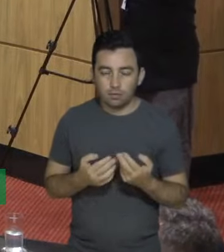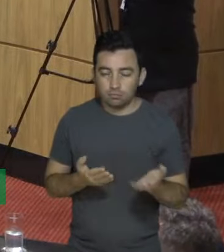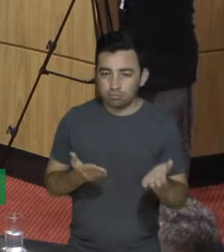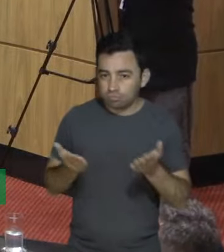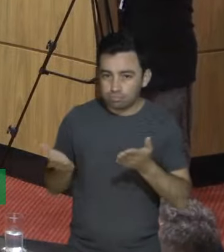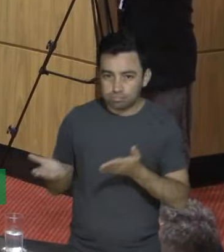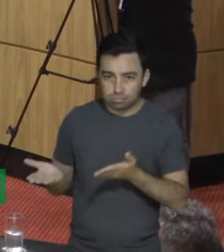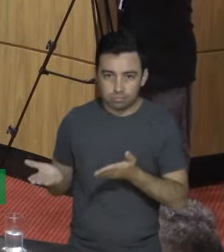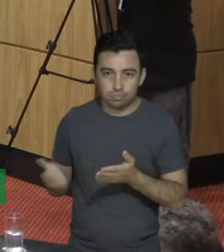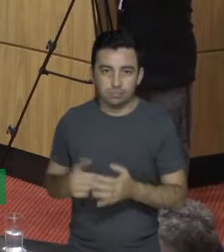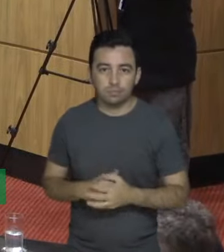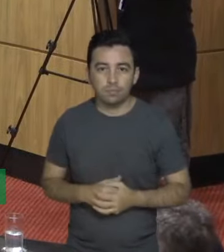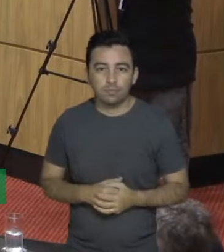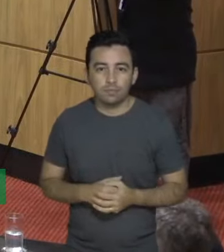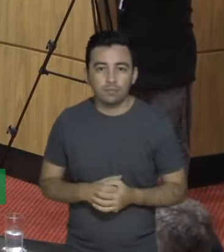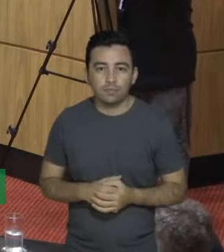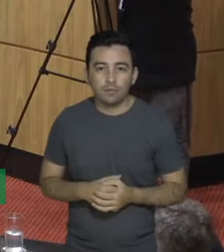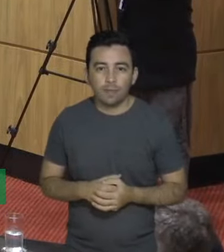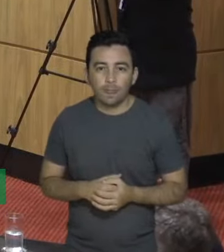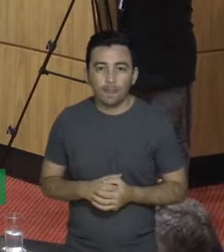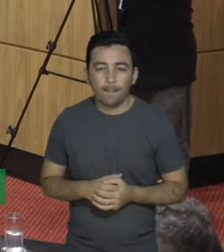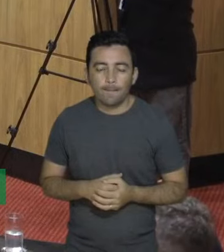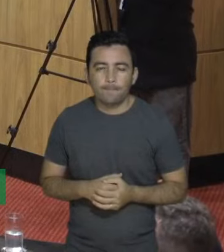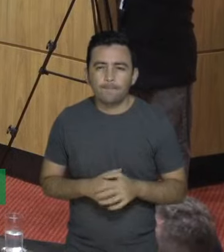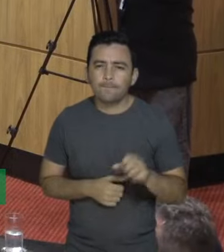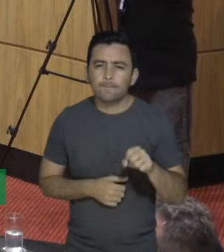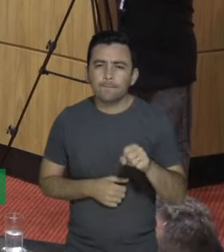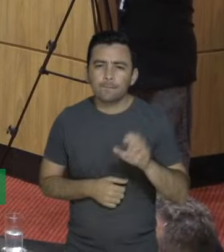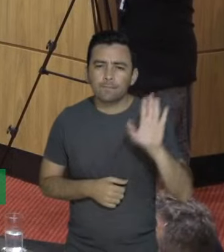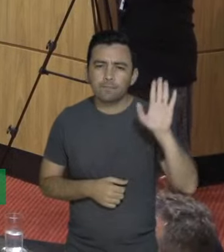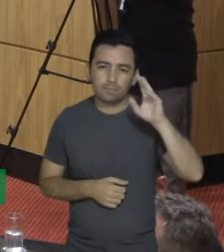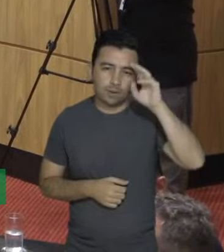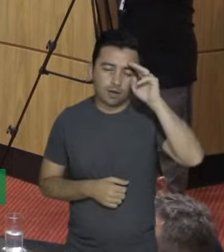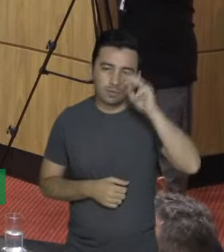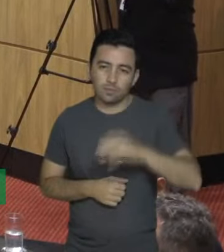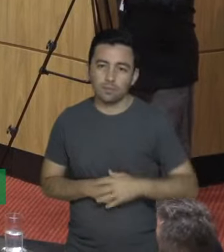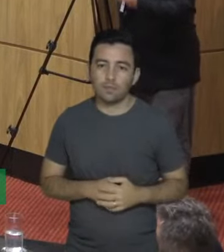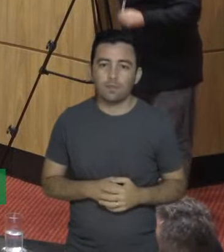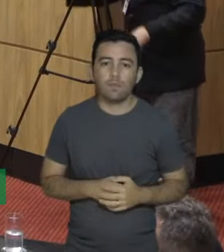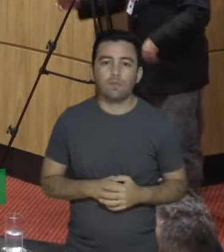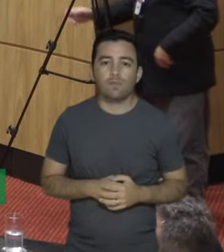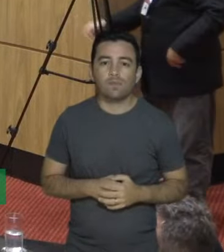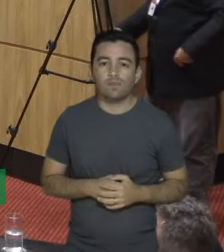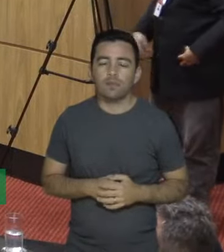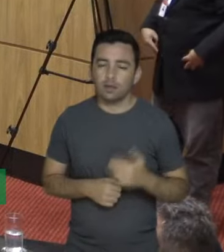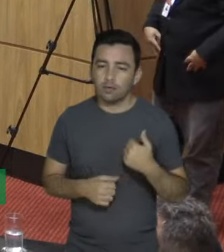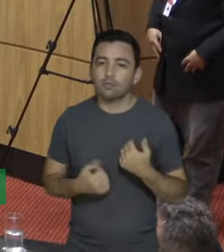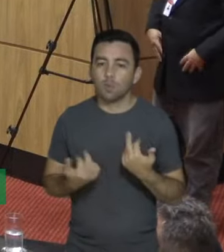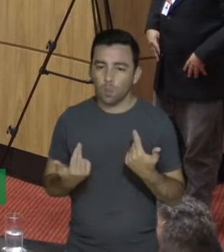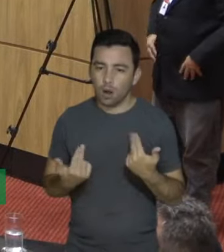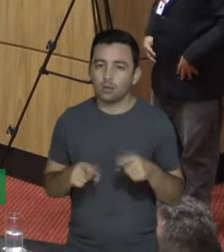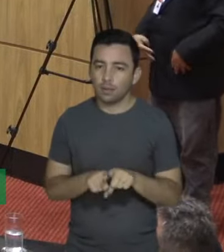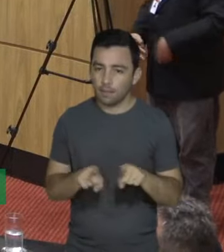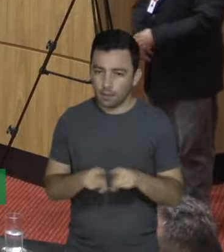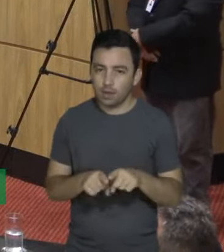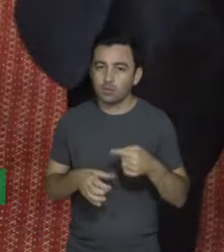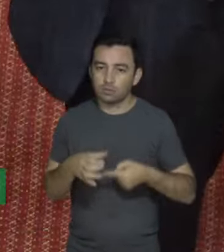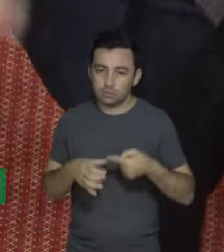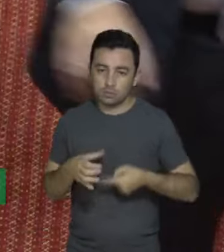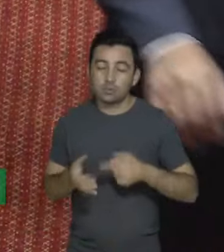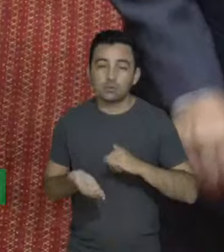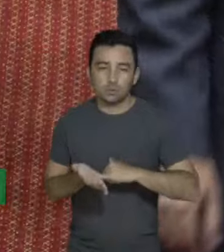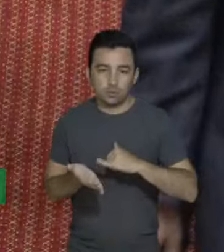aqui do plenário sem Deputado senhor presidente da mesma forma a comissão de Finanças tributação